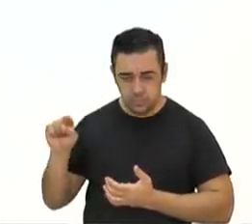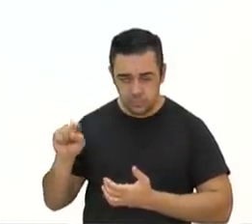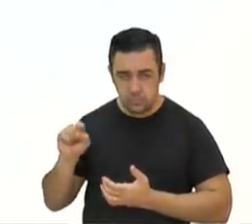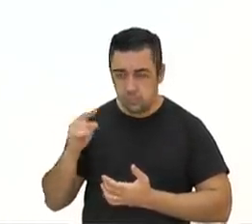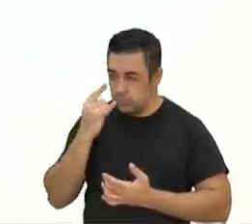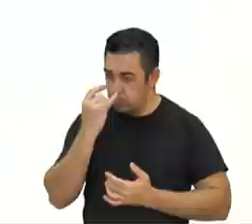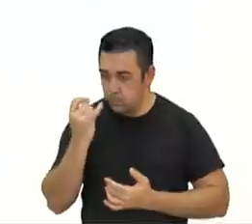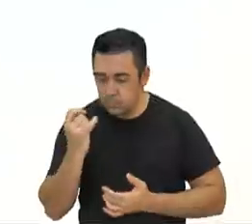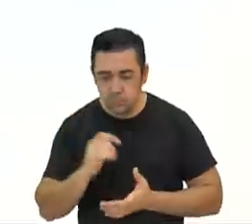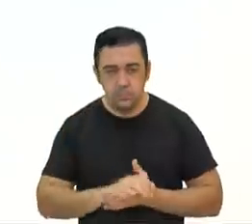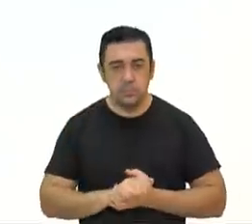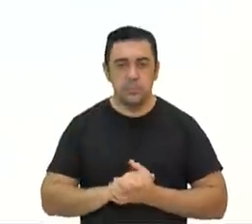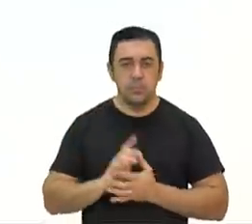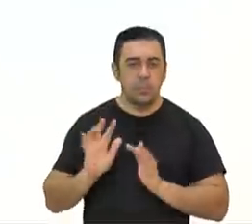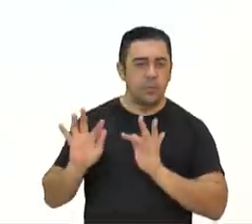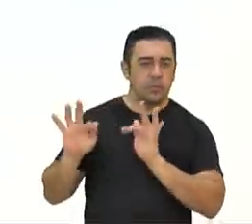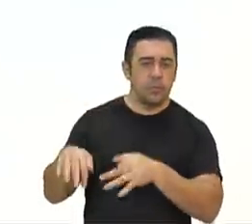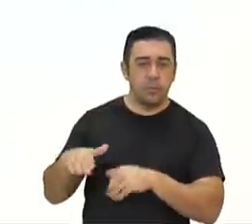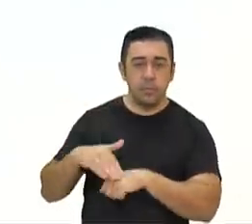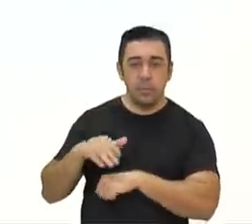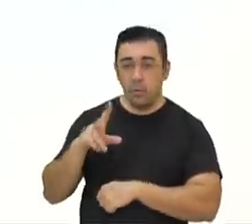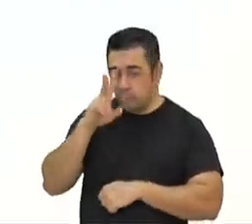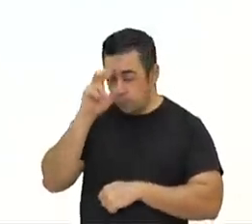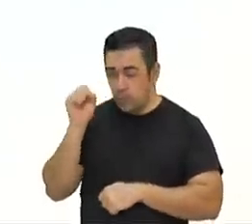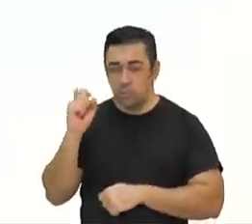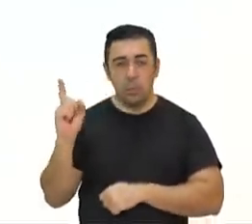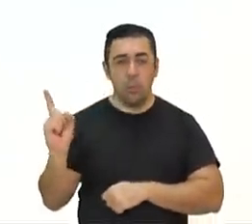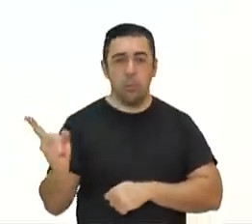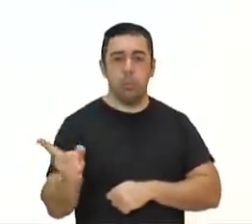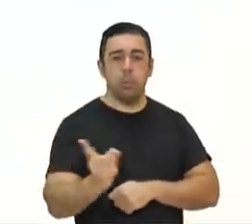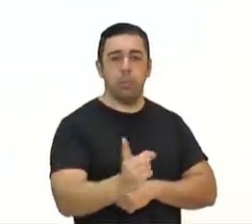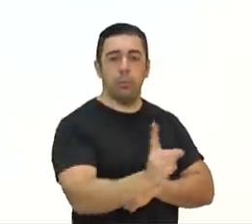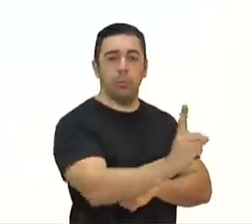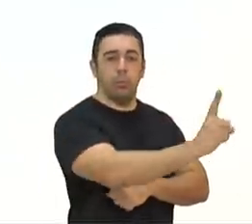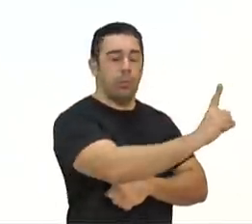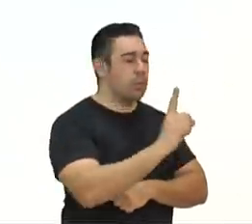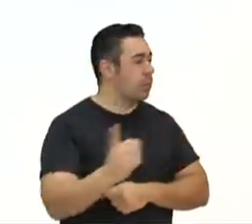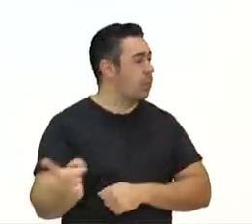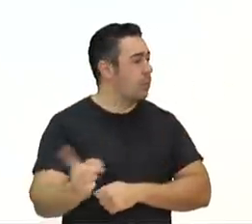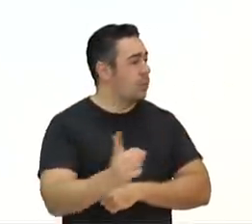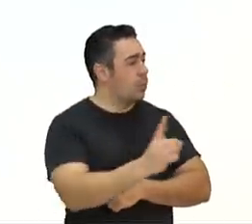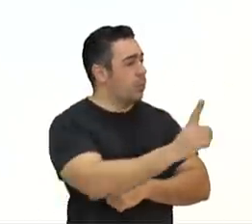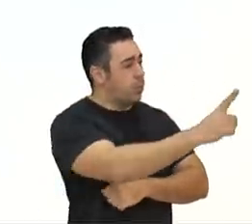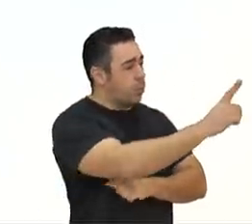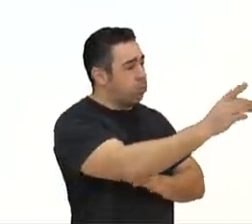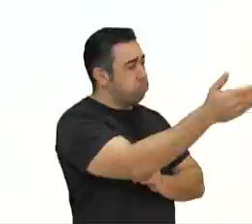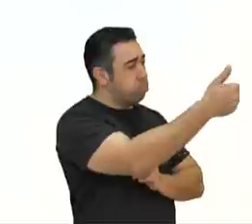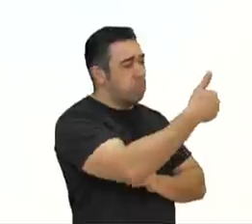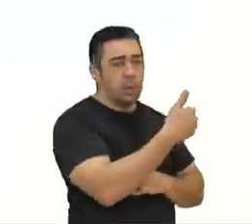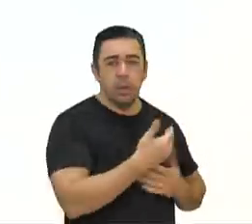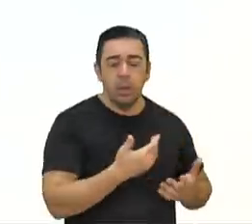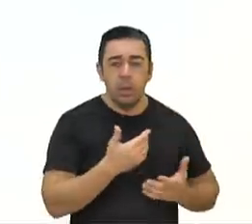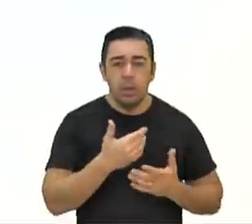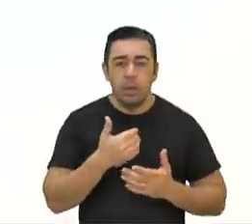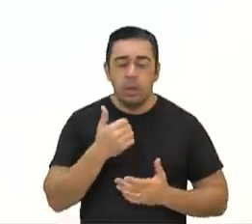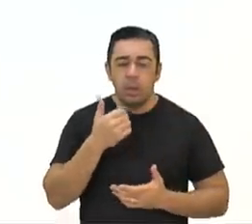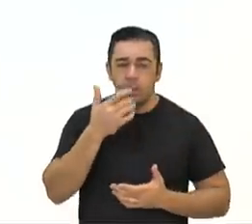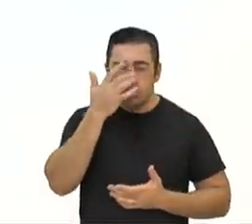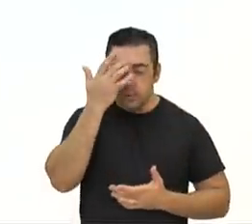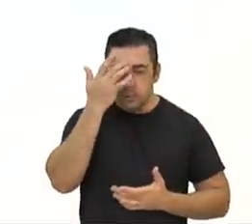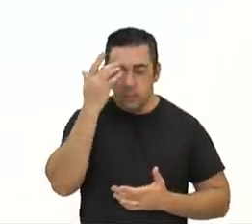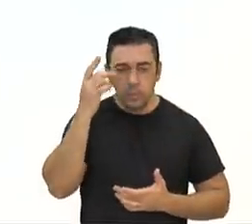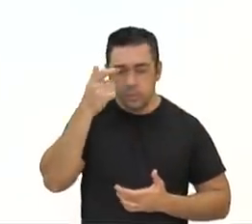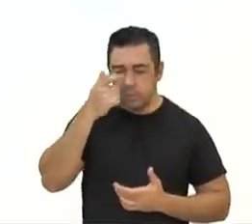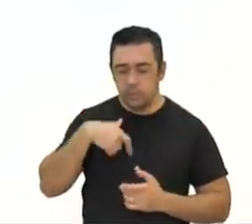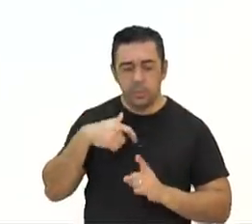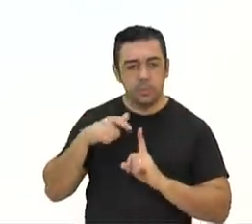mas ele foi mais forte que ela, nem uma só vez olhou para trás, frustra o leitor, a